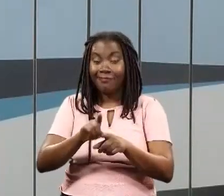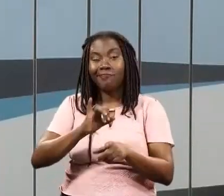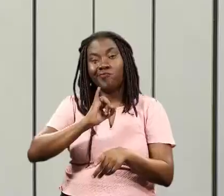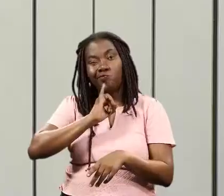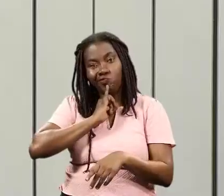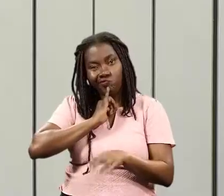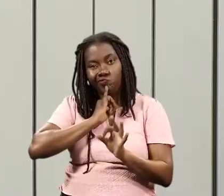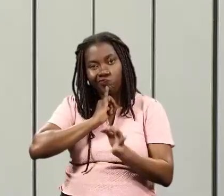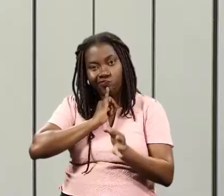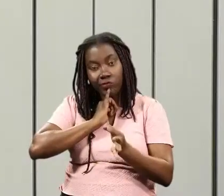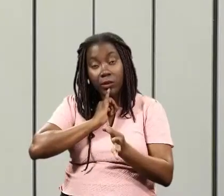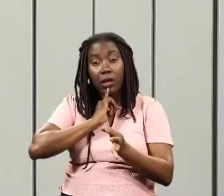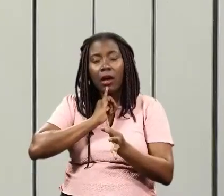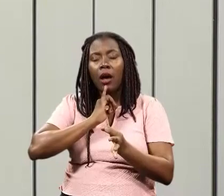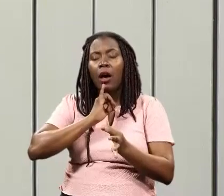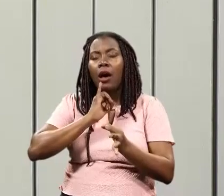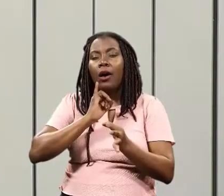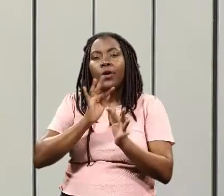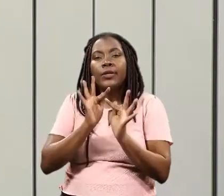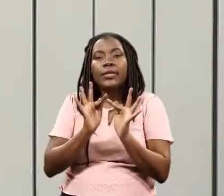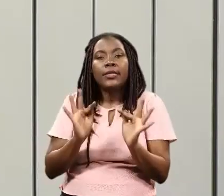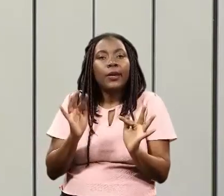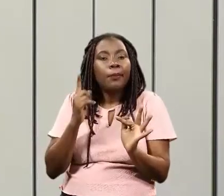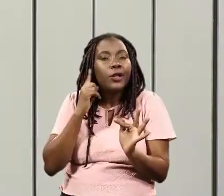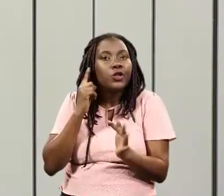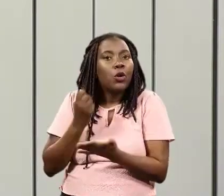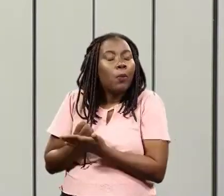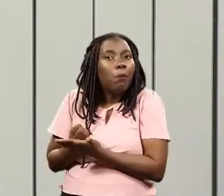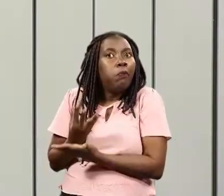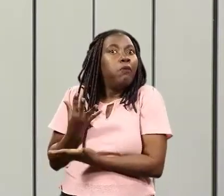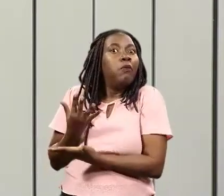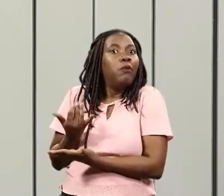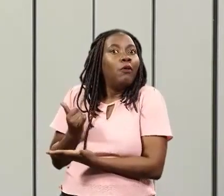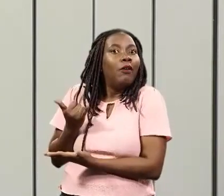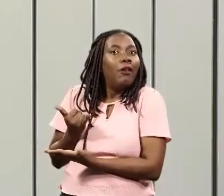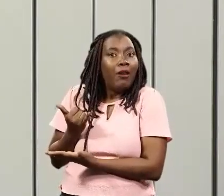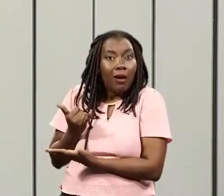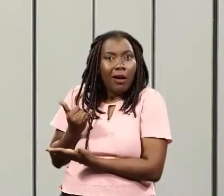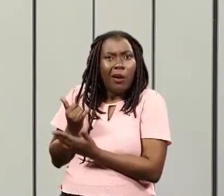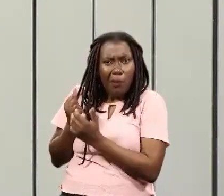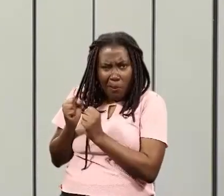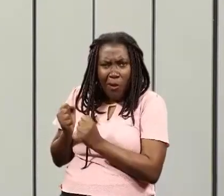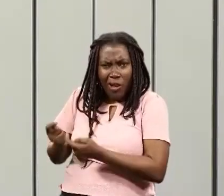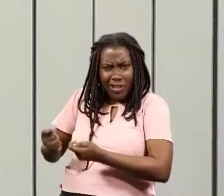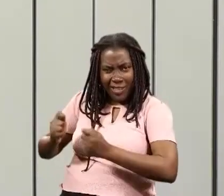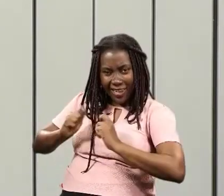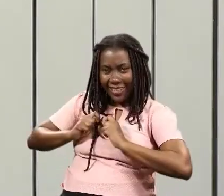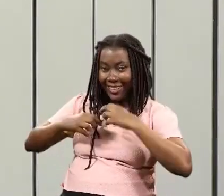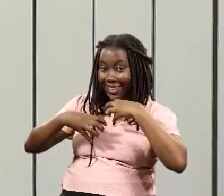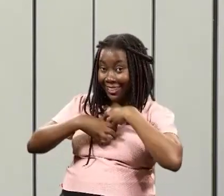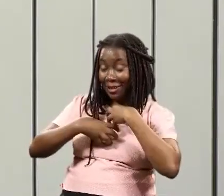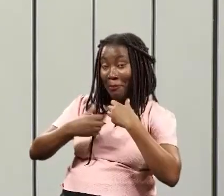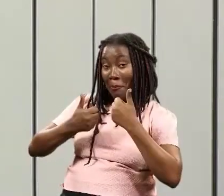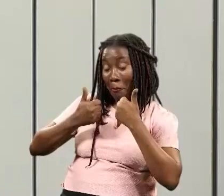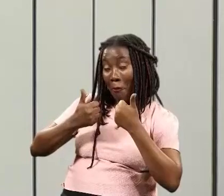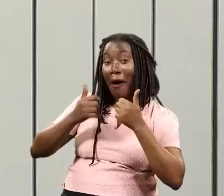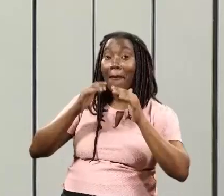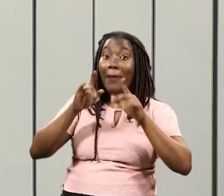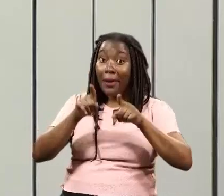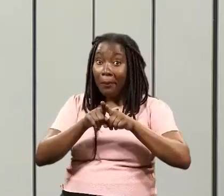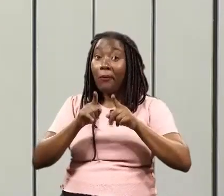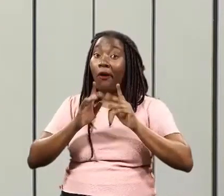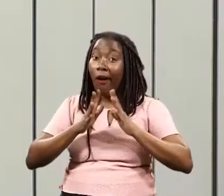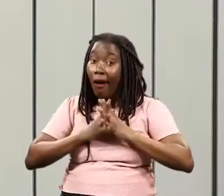Infelizmente, né? O simples som de uma notificação, né? Pode trazer uma sensação boa, mas ao mesmo tempo pode afetar